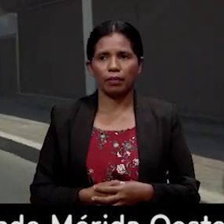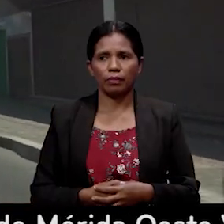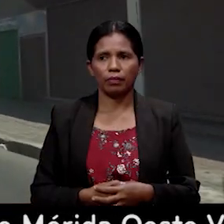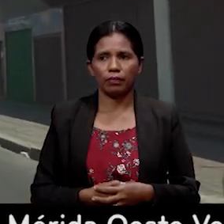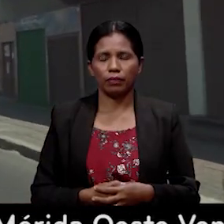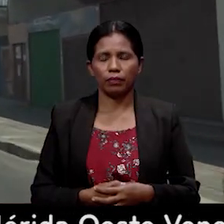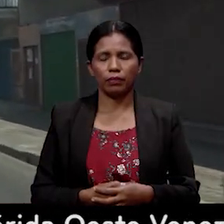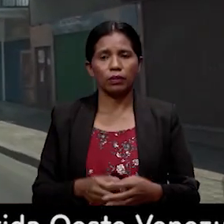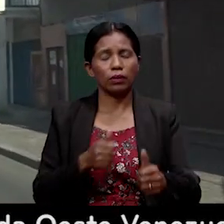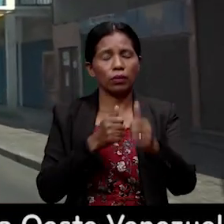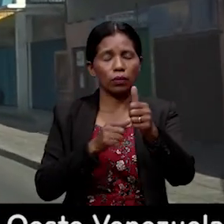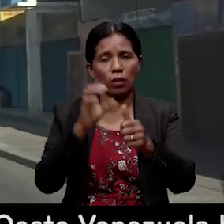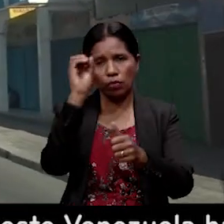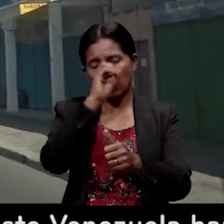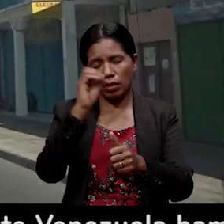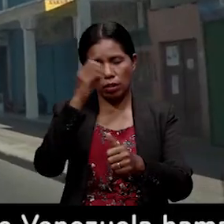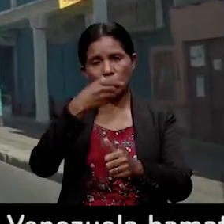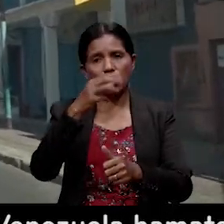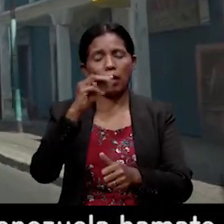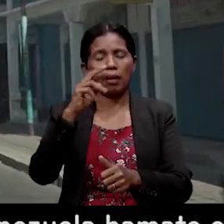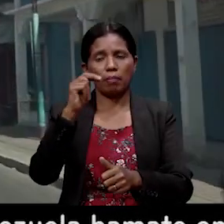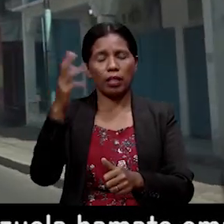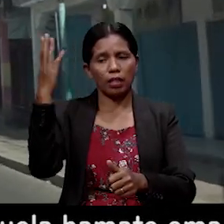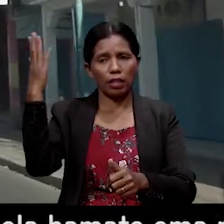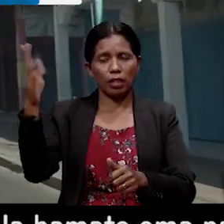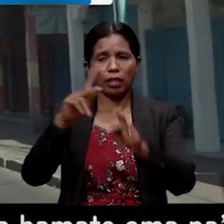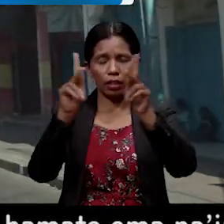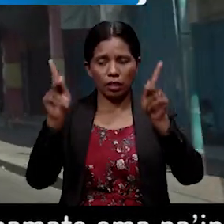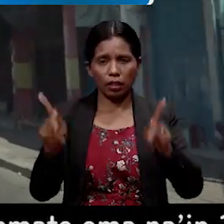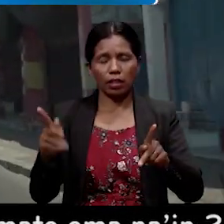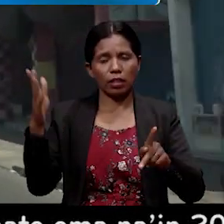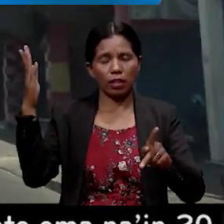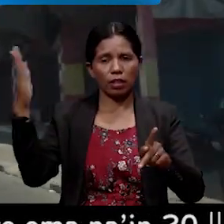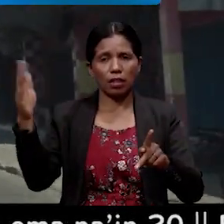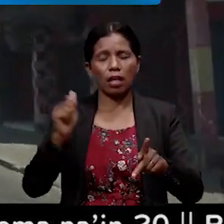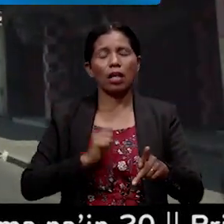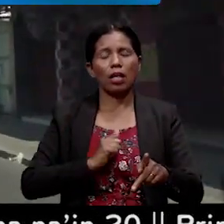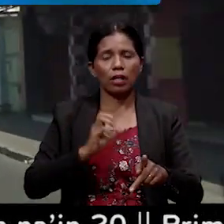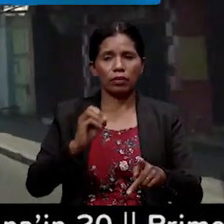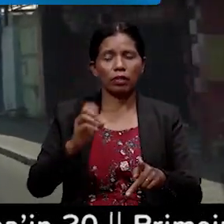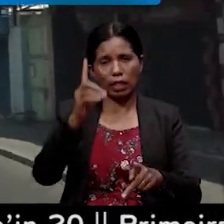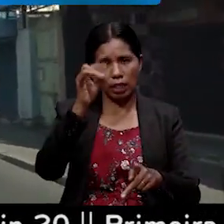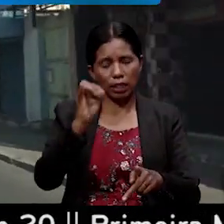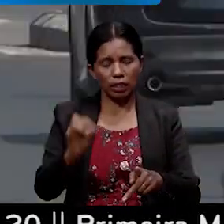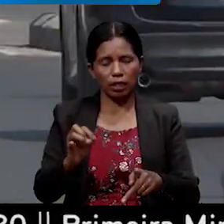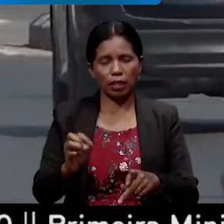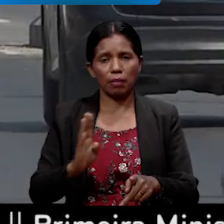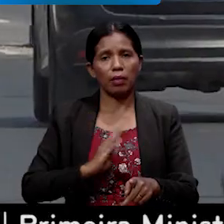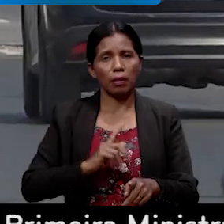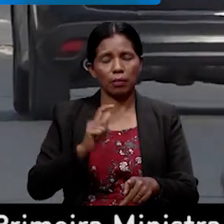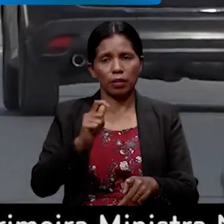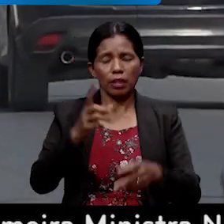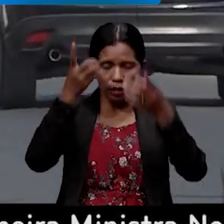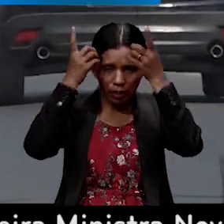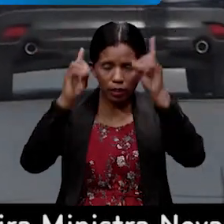Tuir observação Gemen iha terreno loja no supermercado Sira iha área audian Colmera Komoro Bairu Pite decide